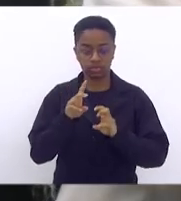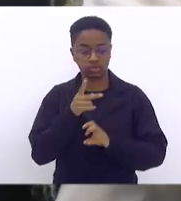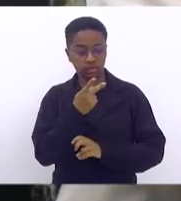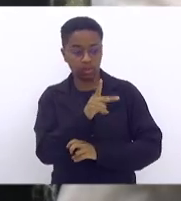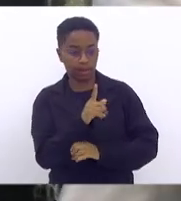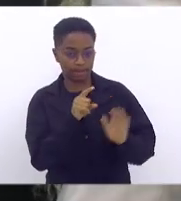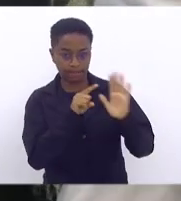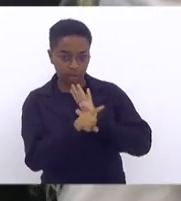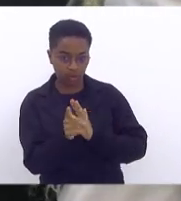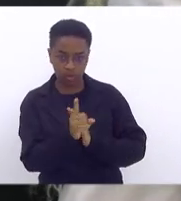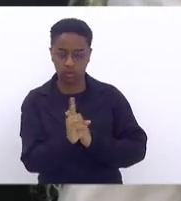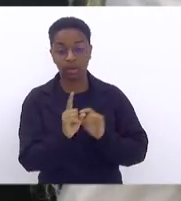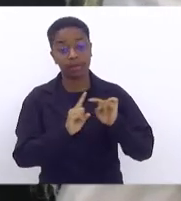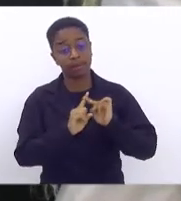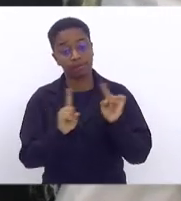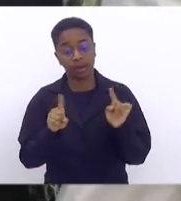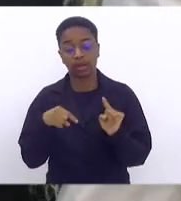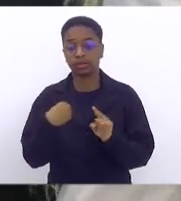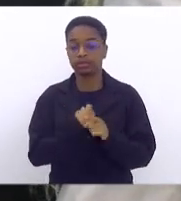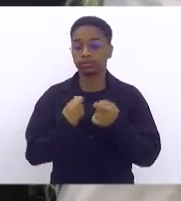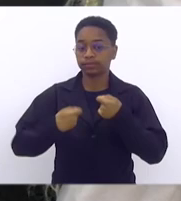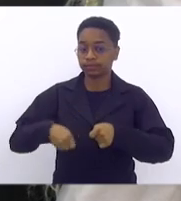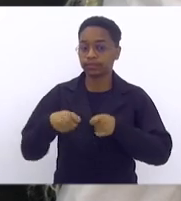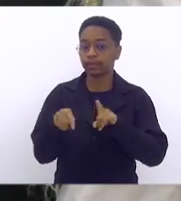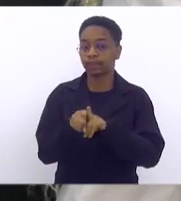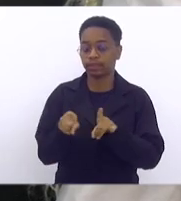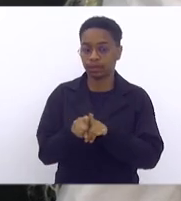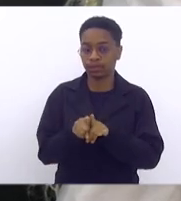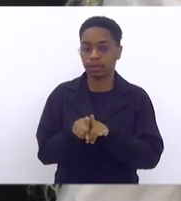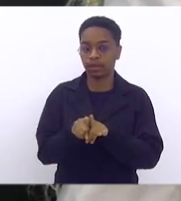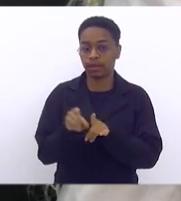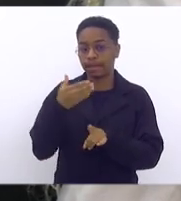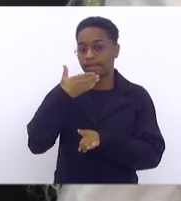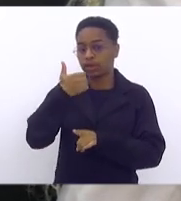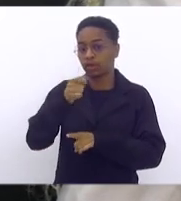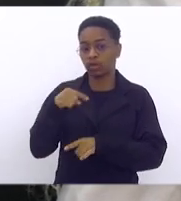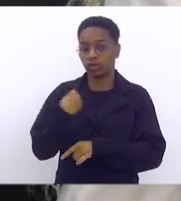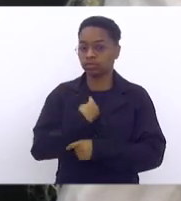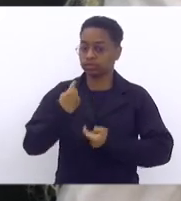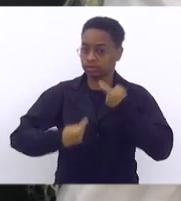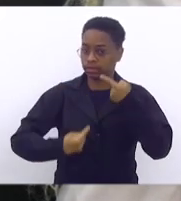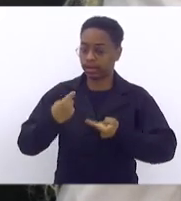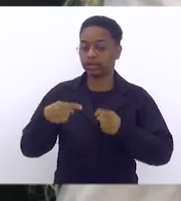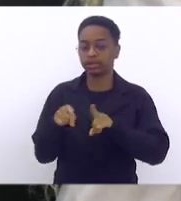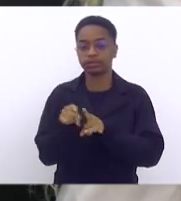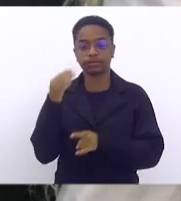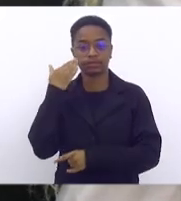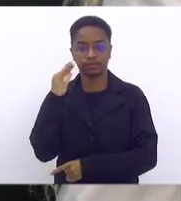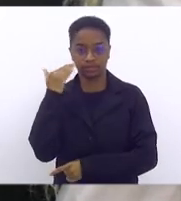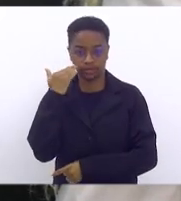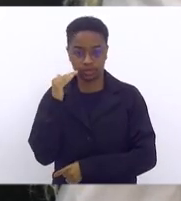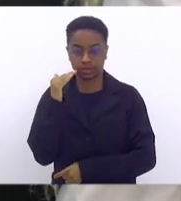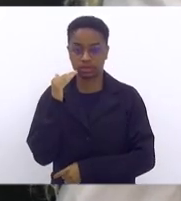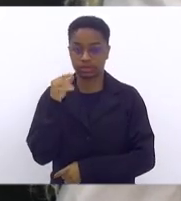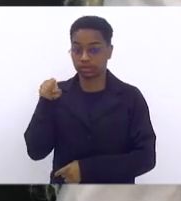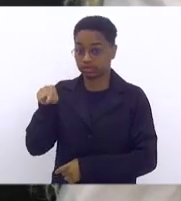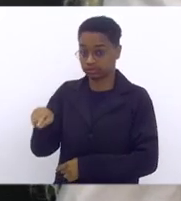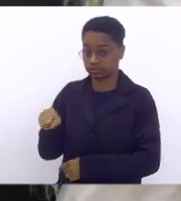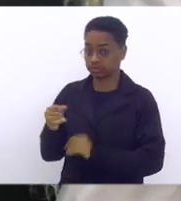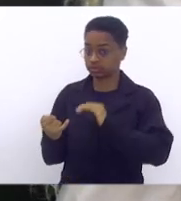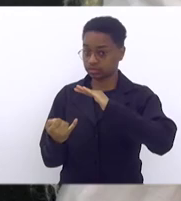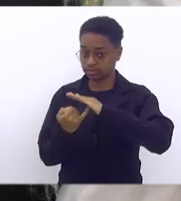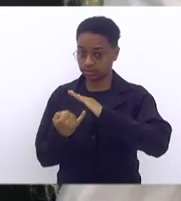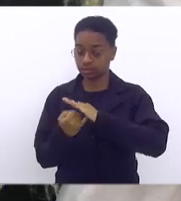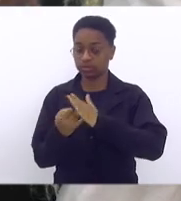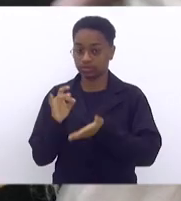si, mas que a gente possa também elevar o nosso debate, entendendo que esse instituto ele